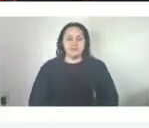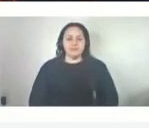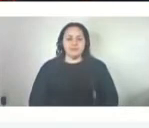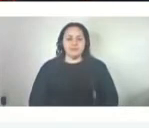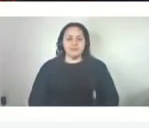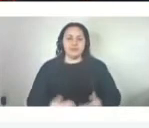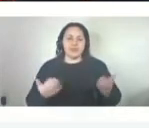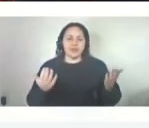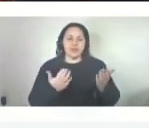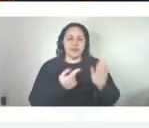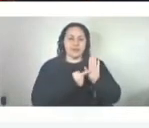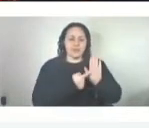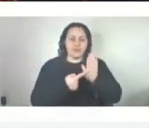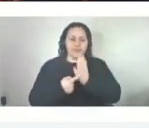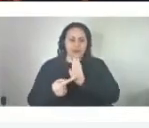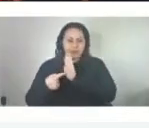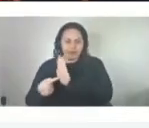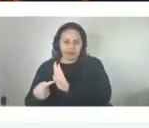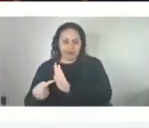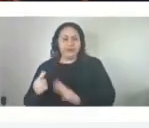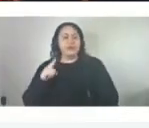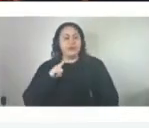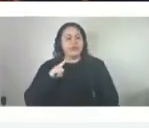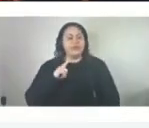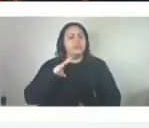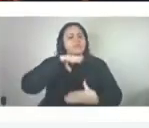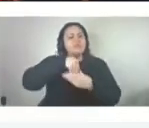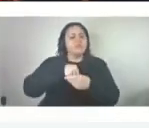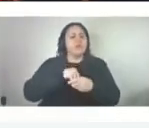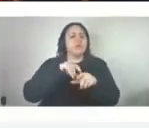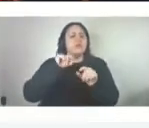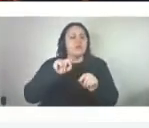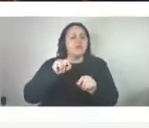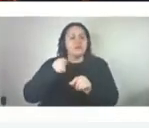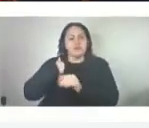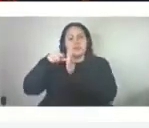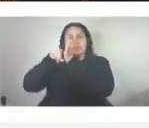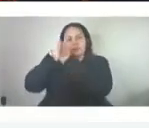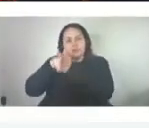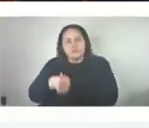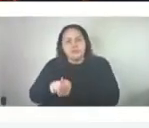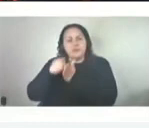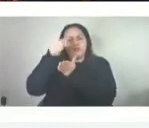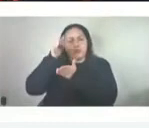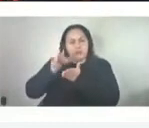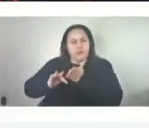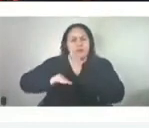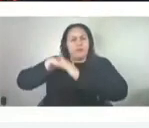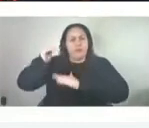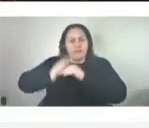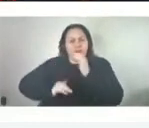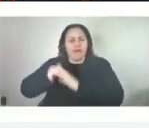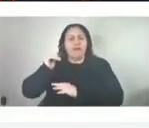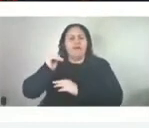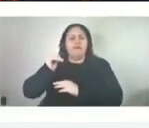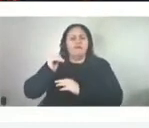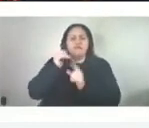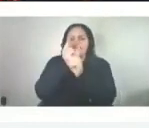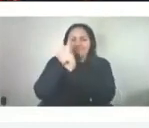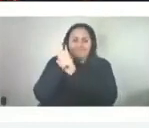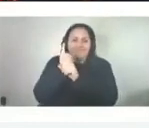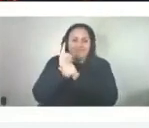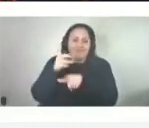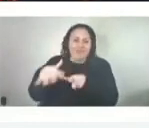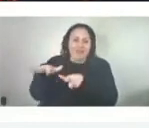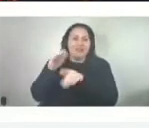empapadas de uma pesquisa teórica e prática também, de encontros, de formações que eu fiz,